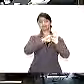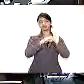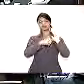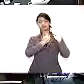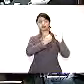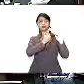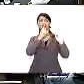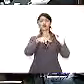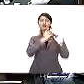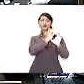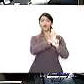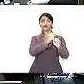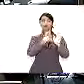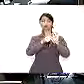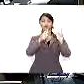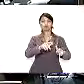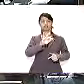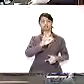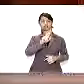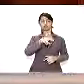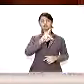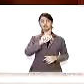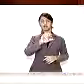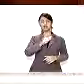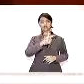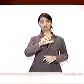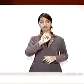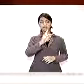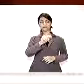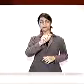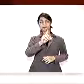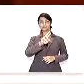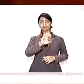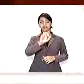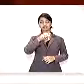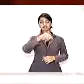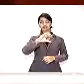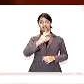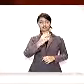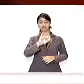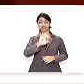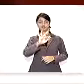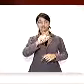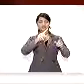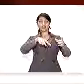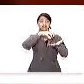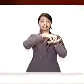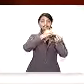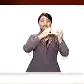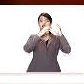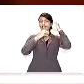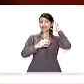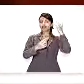contas da Fundação Padre ancheta Centro Paulista de rádio e TV educativas exercício 2010 a instrução é